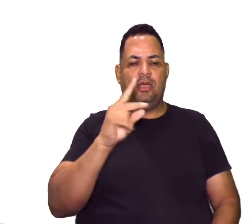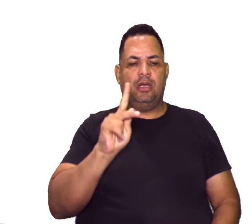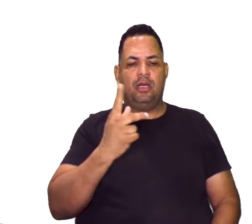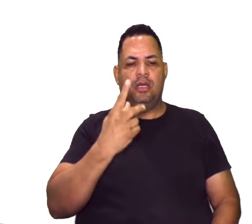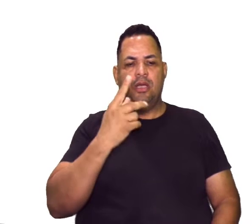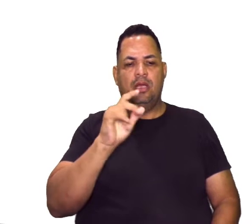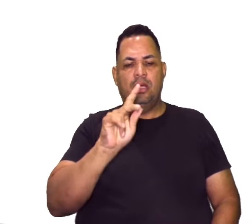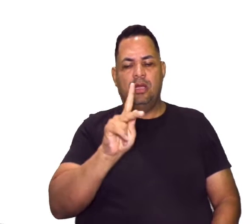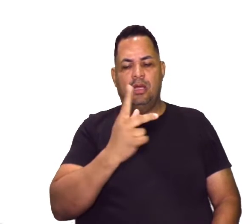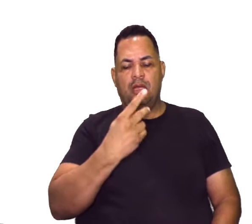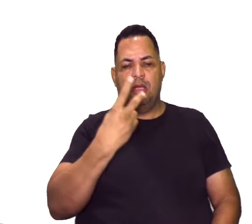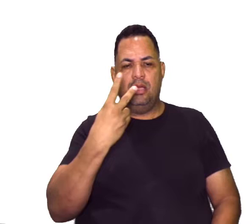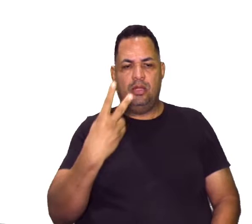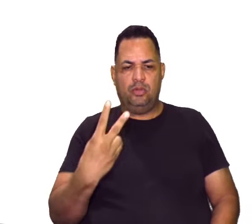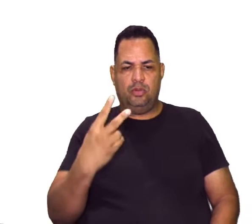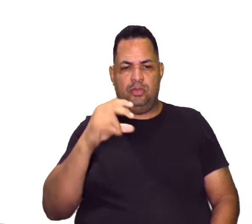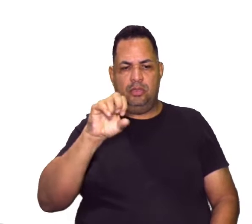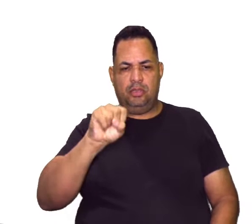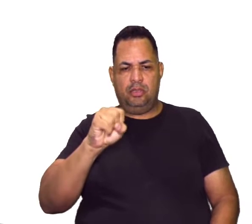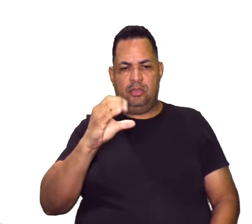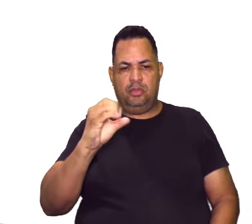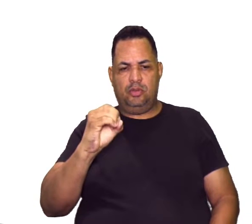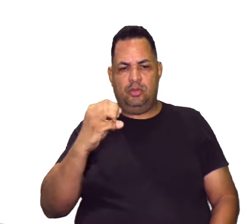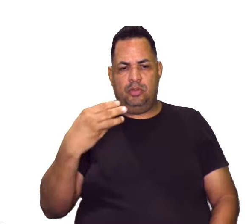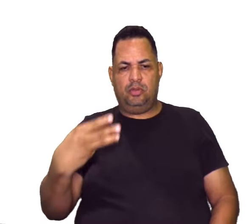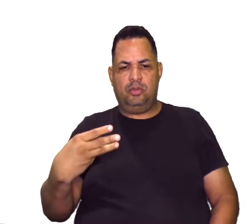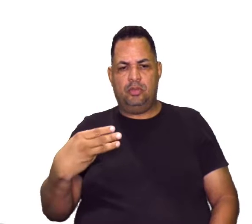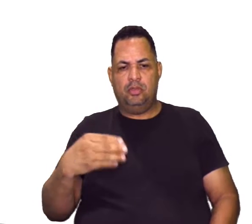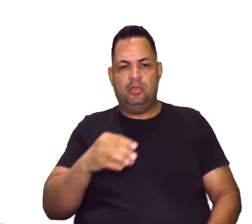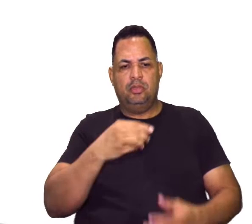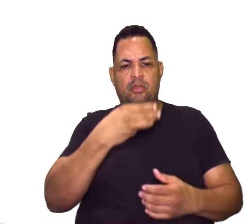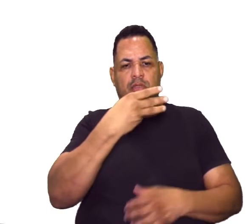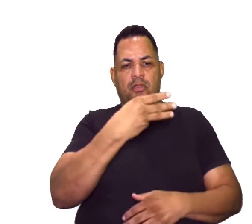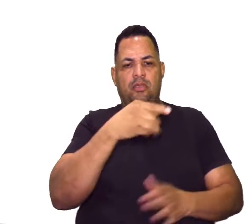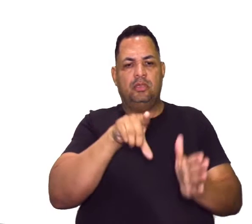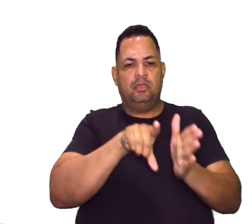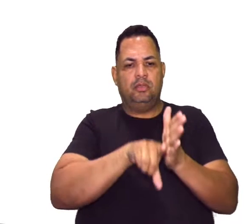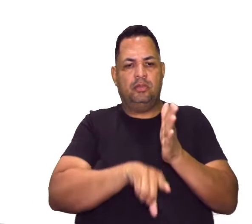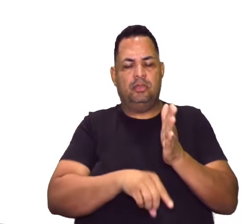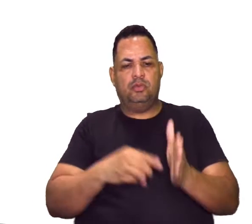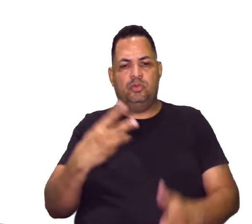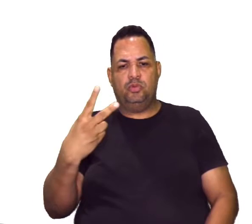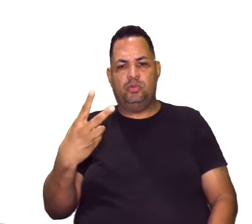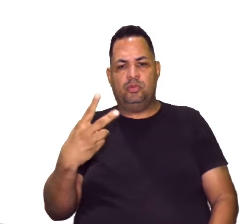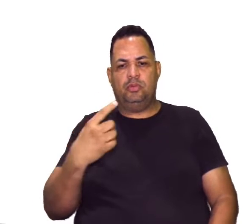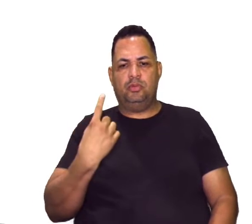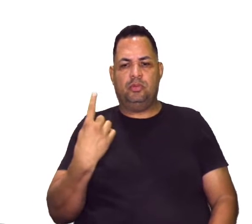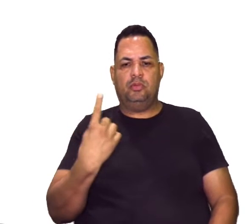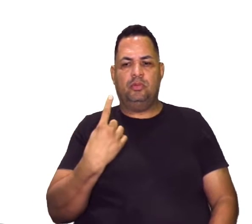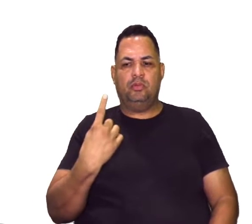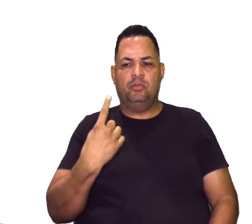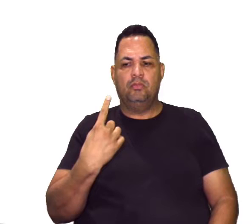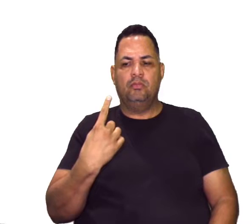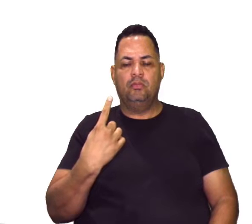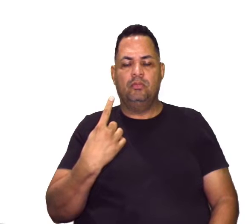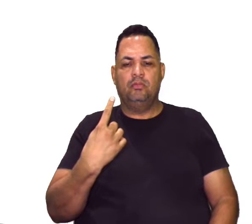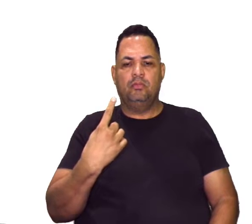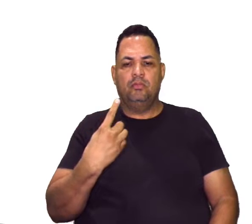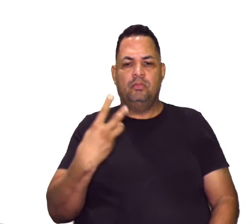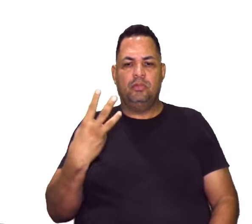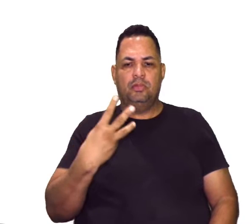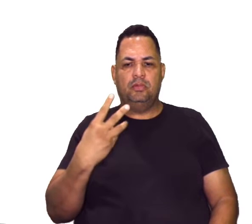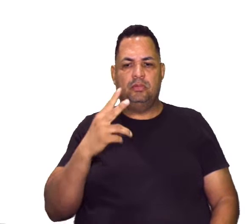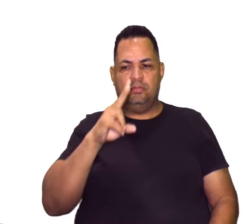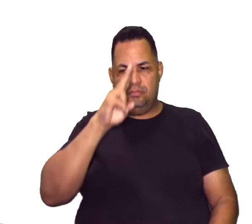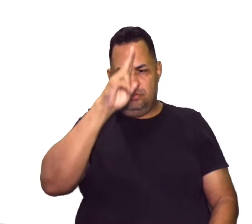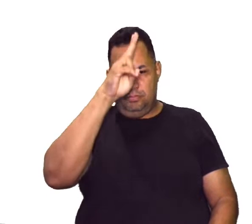H2SO3. Você subtrai 3 oxigênio menos 2 hidrogênio, 1. Então, é o terceiro mais forte.